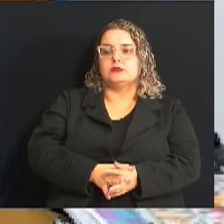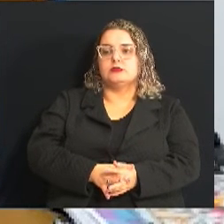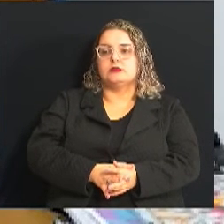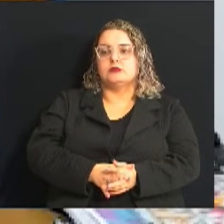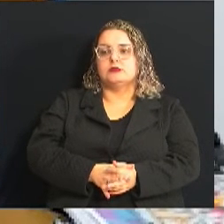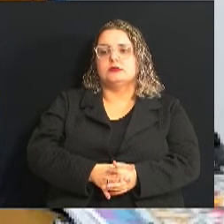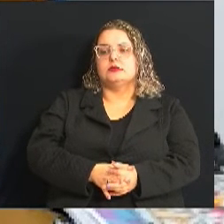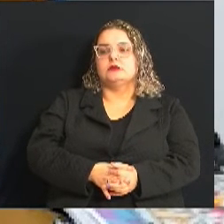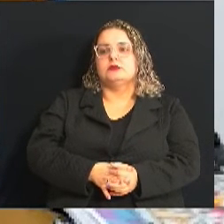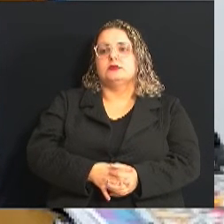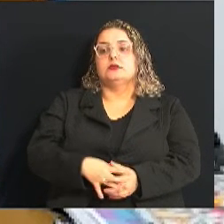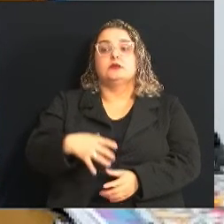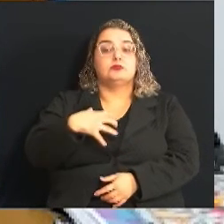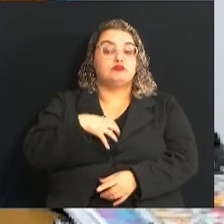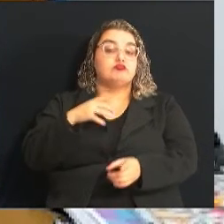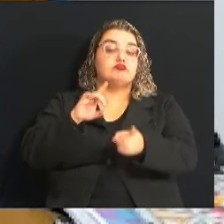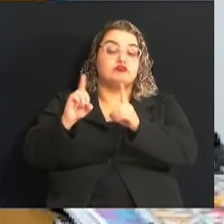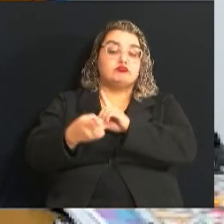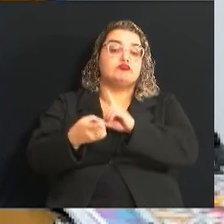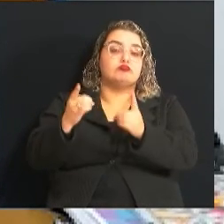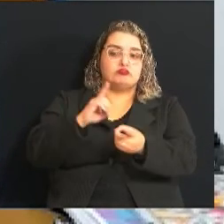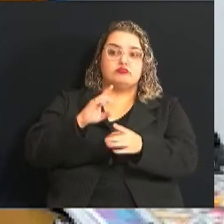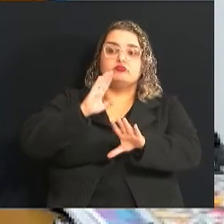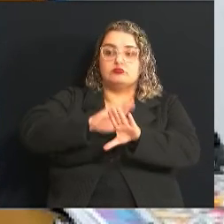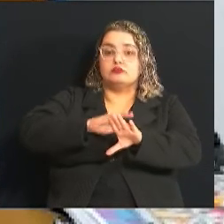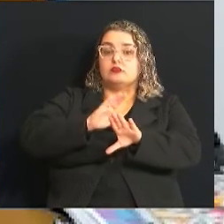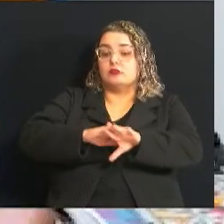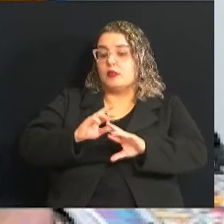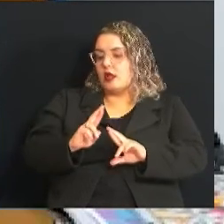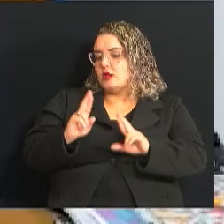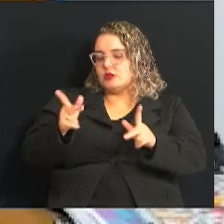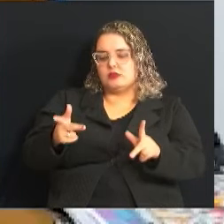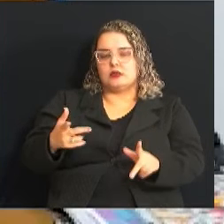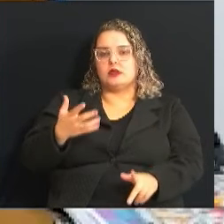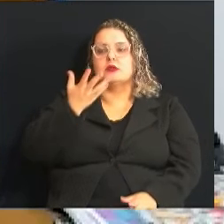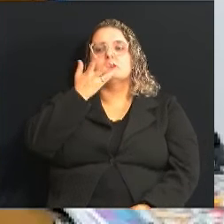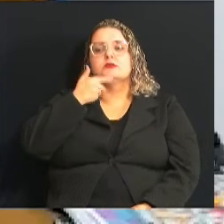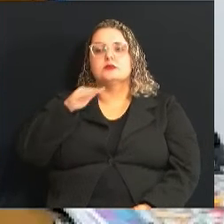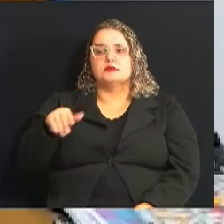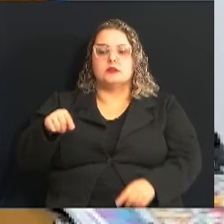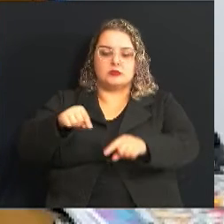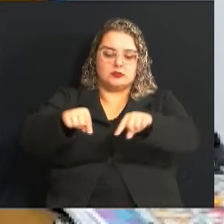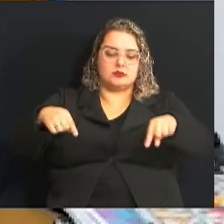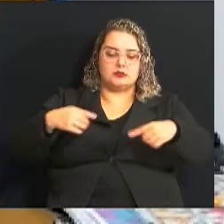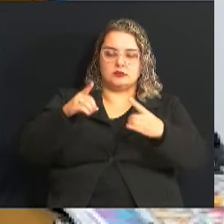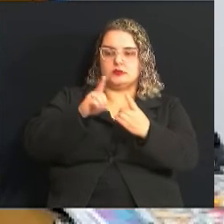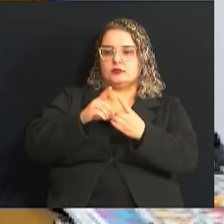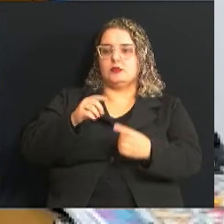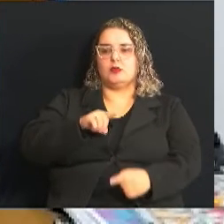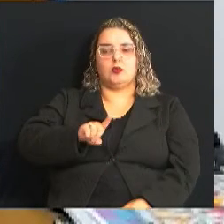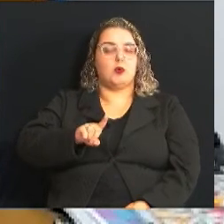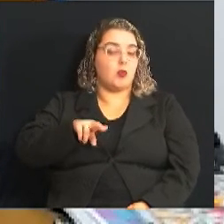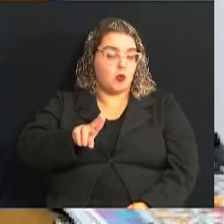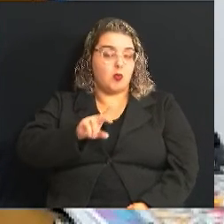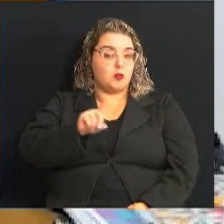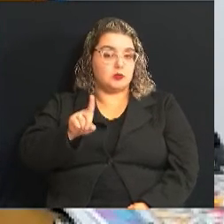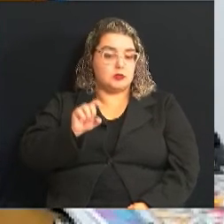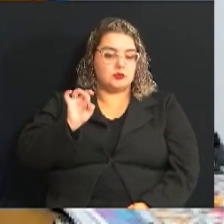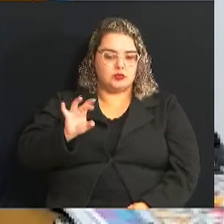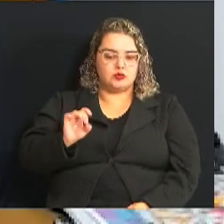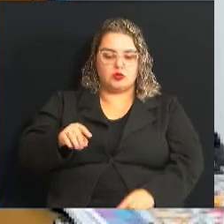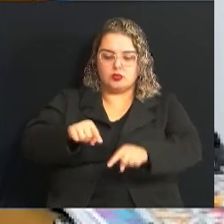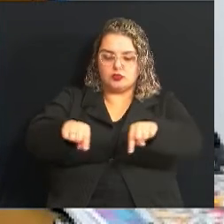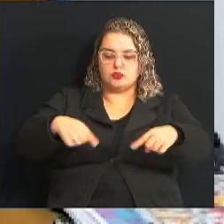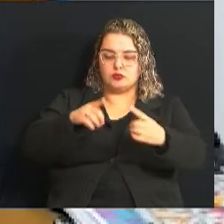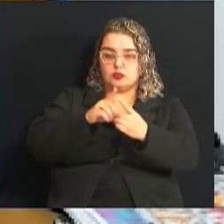mais dinâmica, porque o funcionamento da criança é diferente, né? Então, num consultório, ou não apenas num consultório, numa casa,